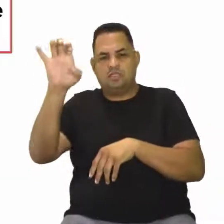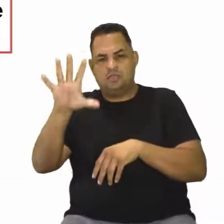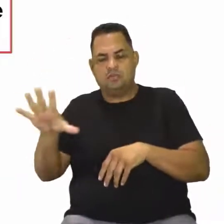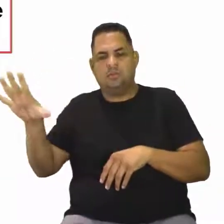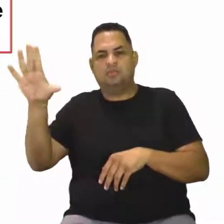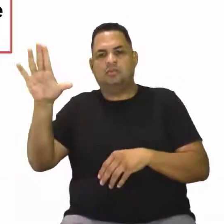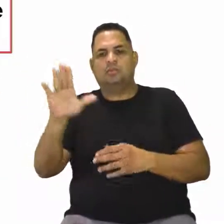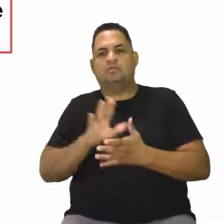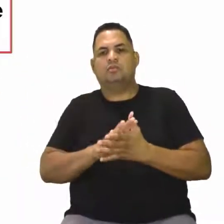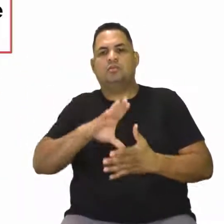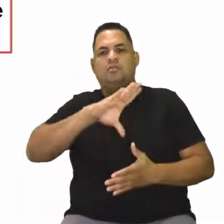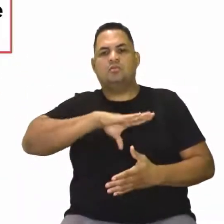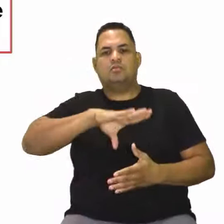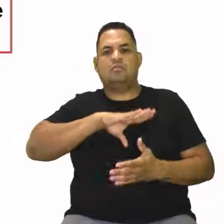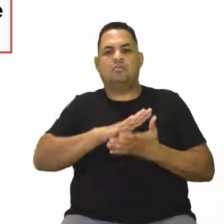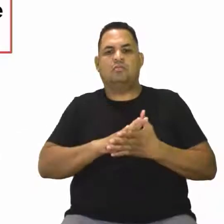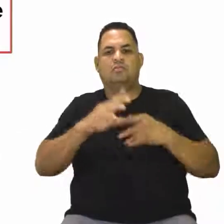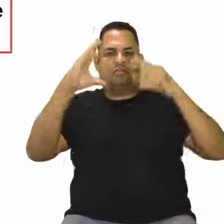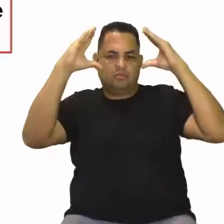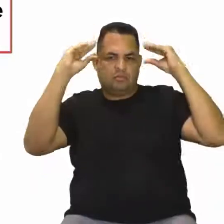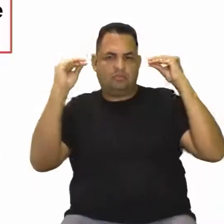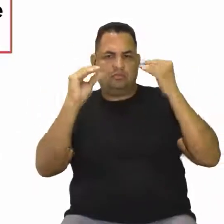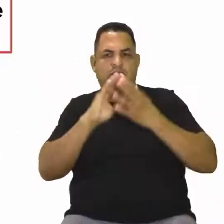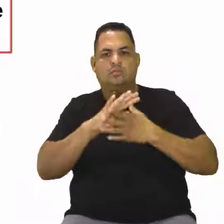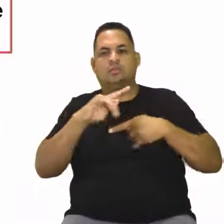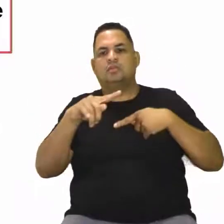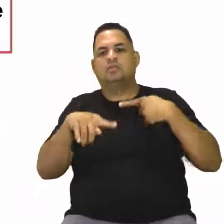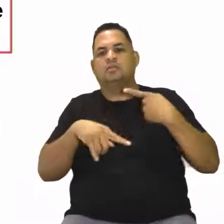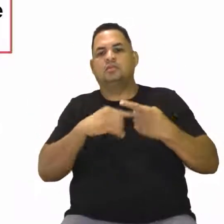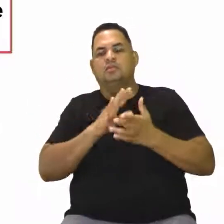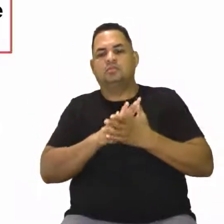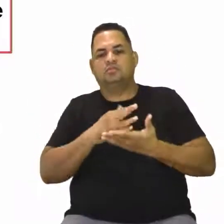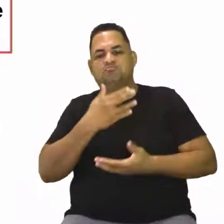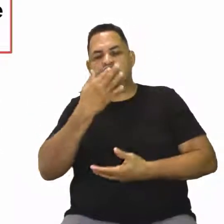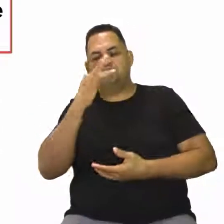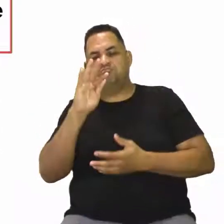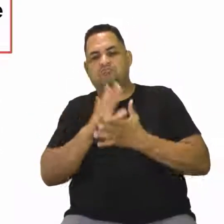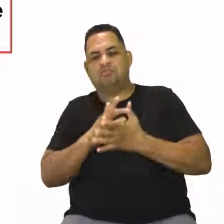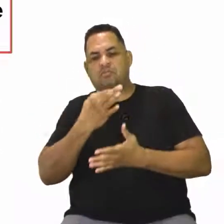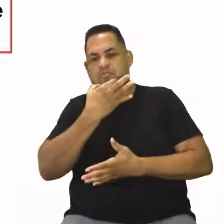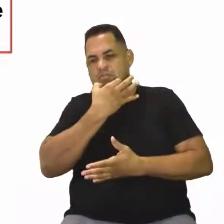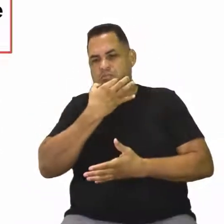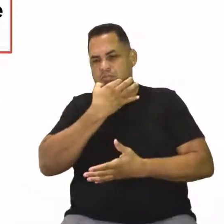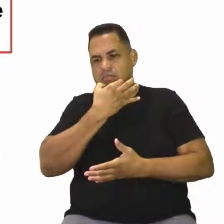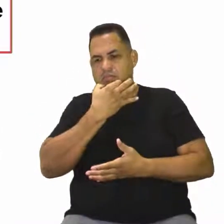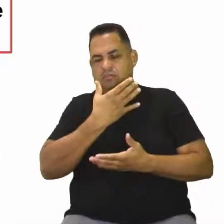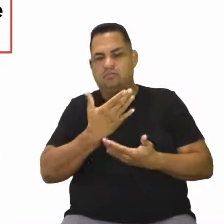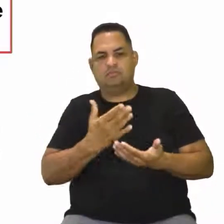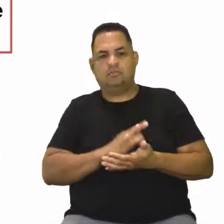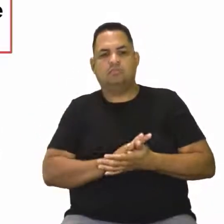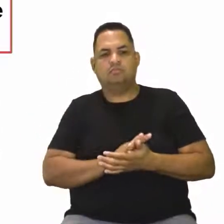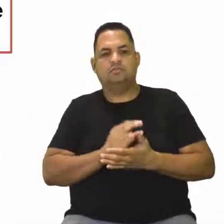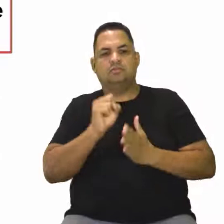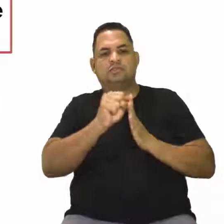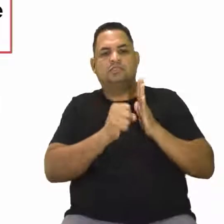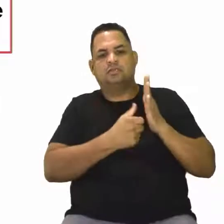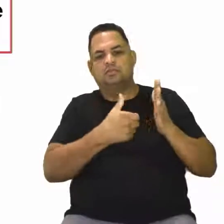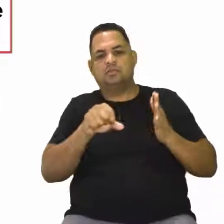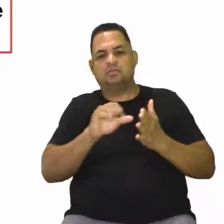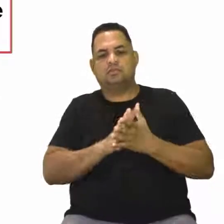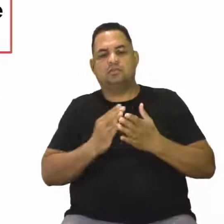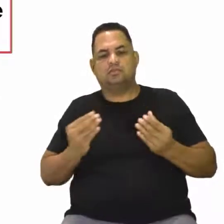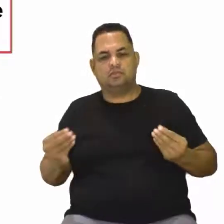europeus, como Portugal, a Holanda, posteriormente a França e também a Inglaterra. Já no século